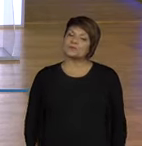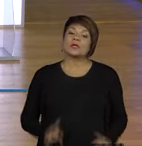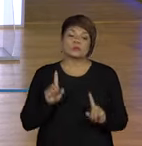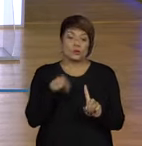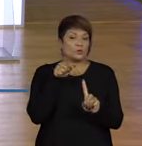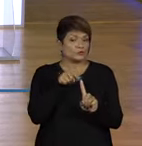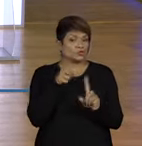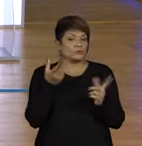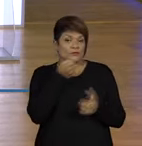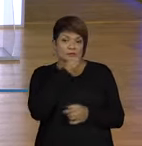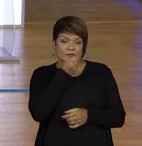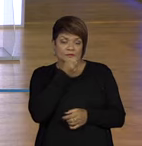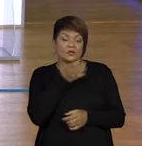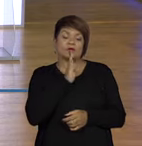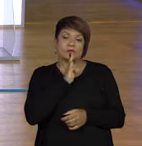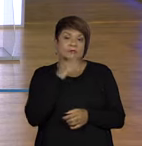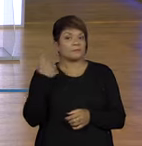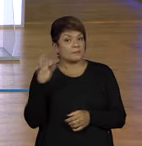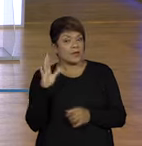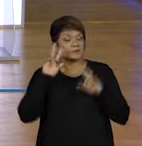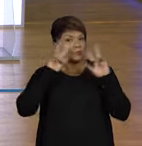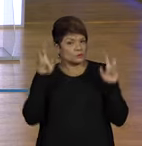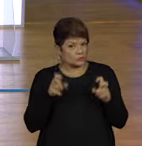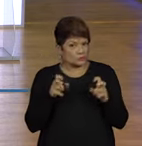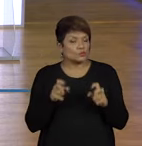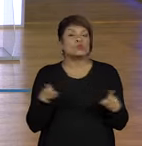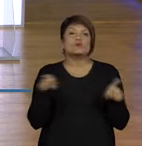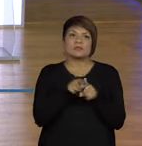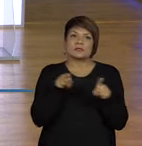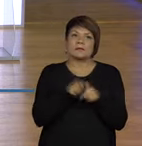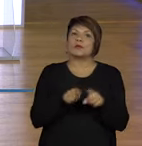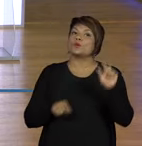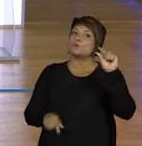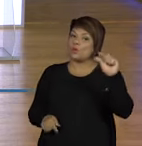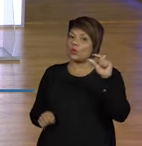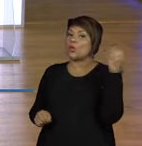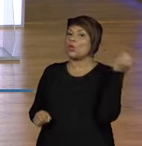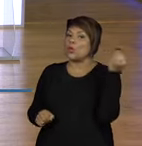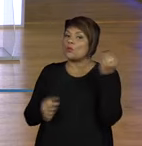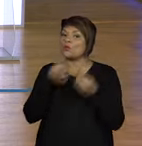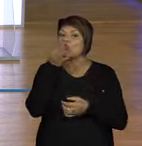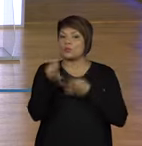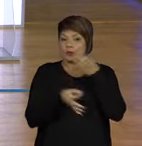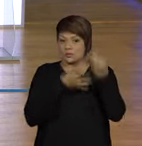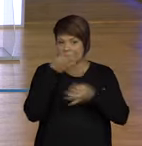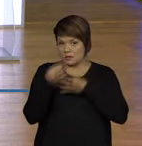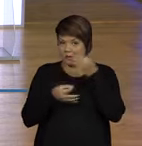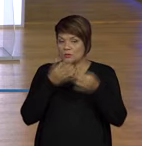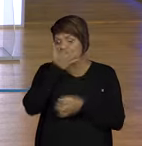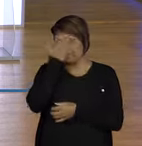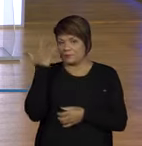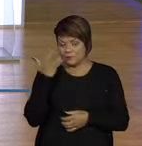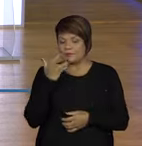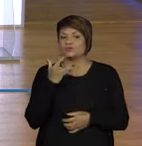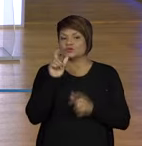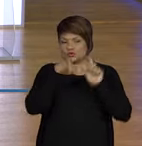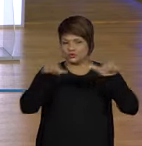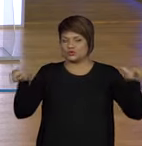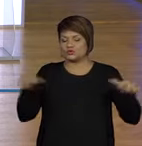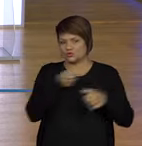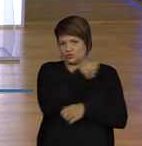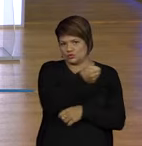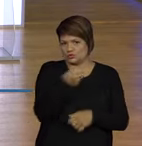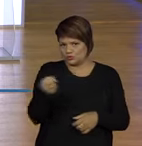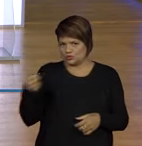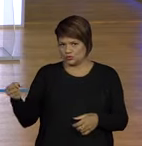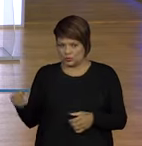exatamente esse, conhecer mais sobre o assunto e também um pouco sobre a opinião da pessoa entrevistada.